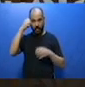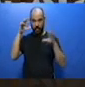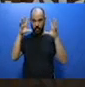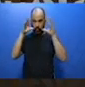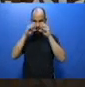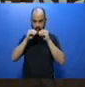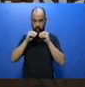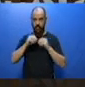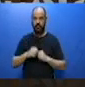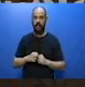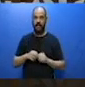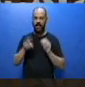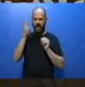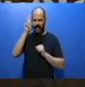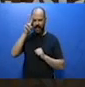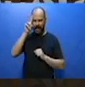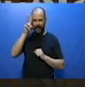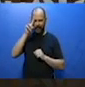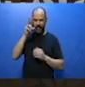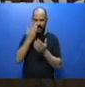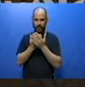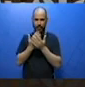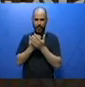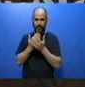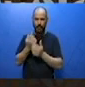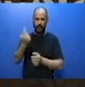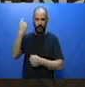vocês e nós estudamos os solos na aula passada?